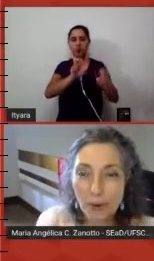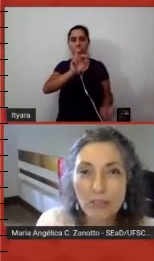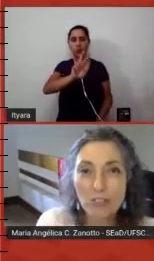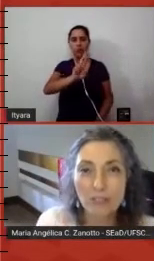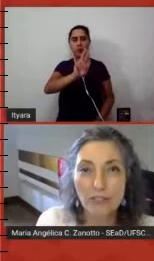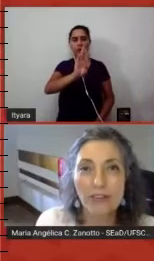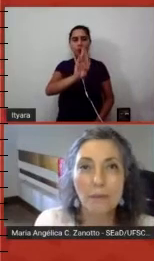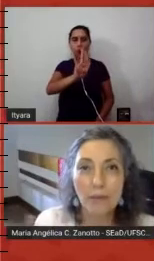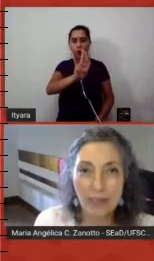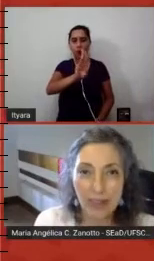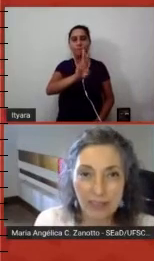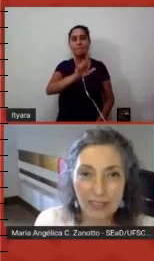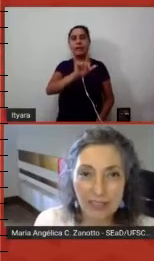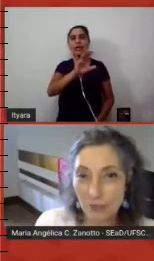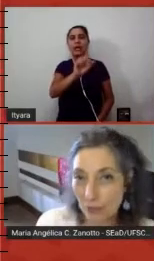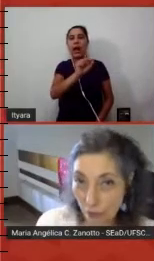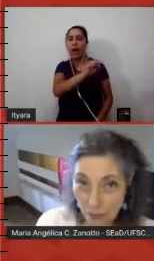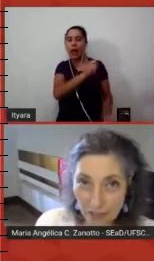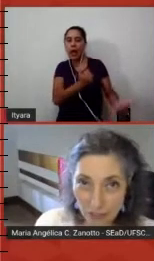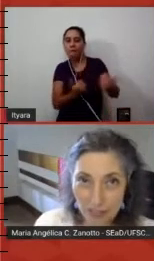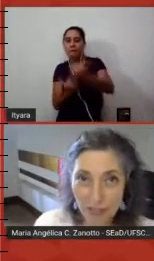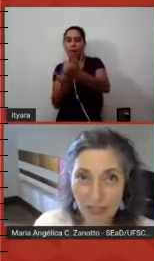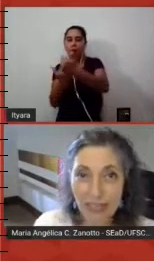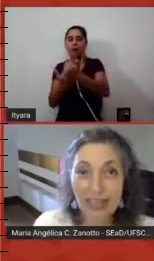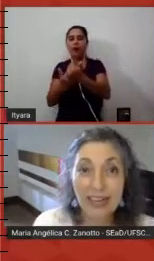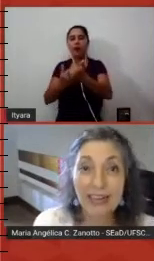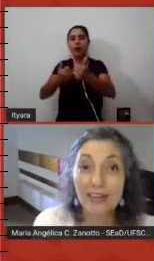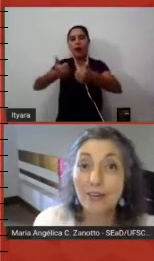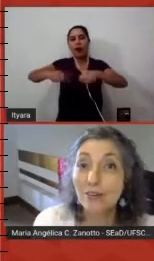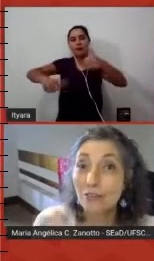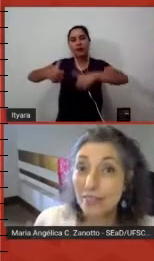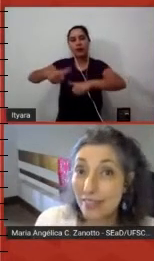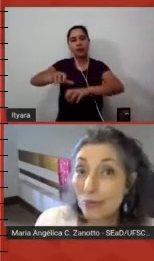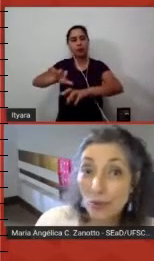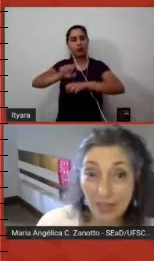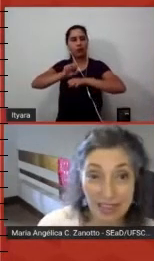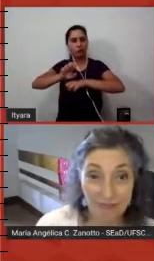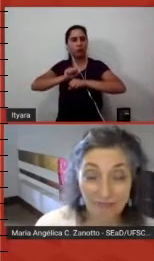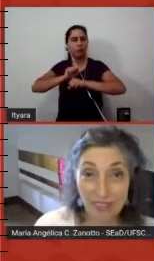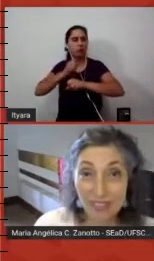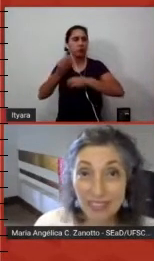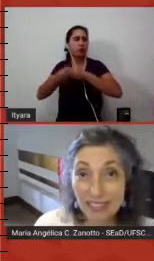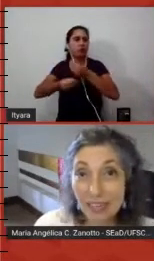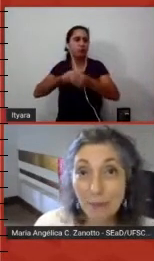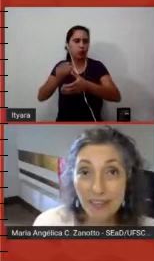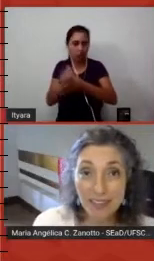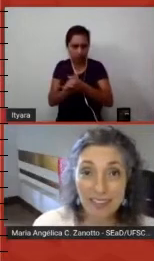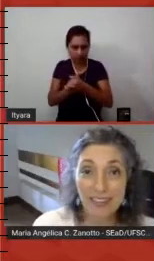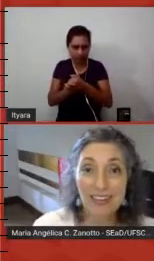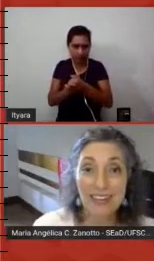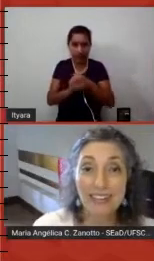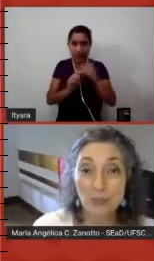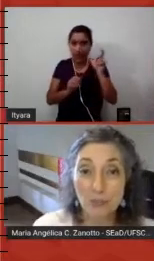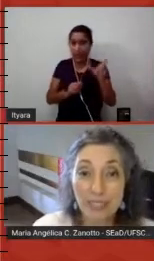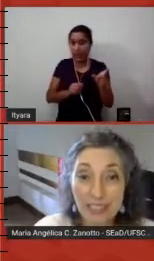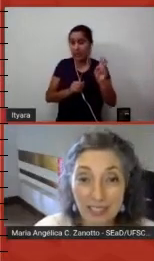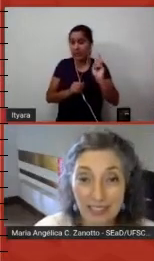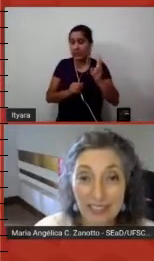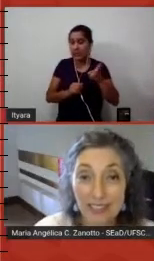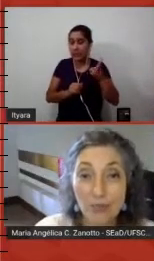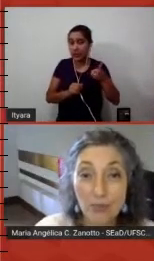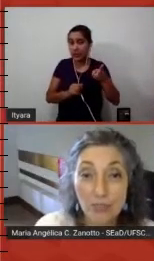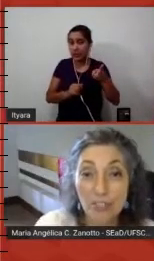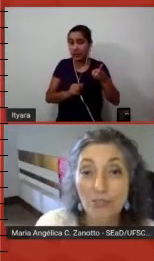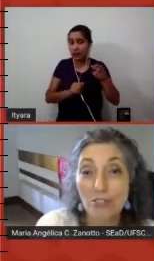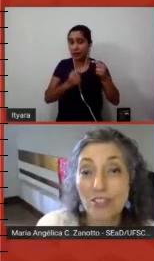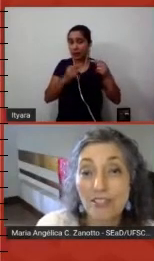rubrica pode, de fato, apoiar a avaliação formativa? Fazendo o quê? Sempre alinhar essas